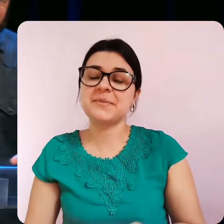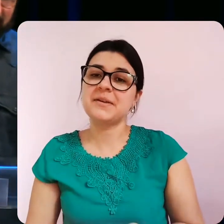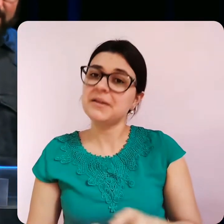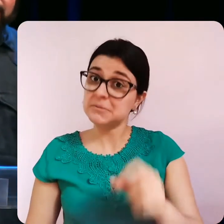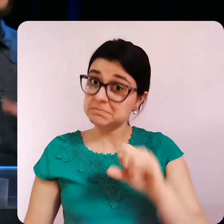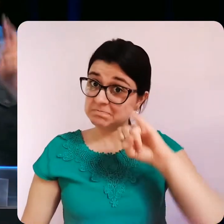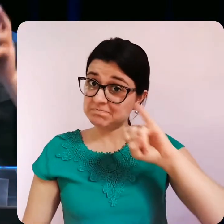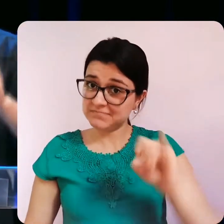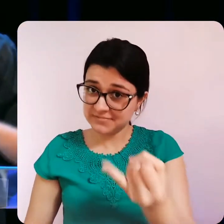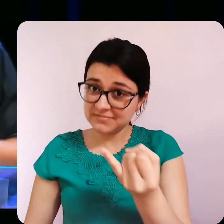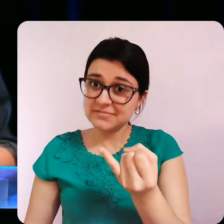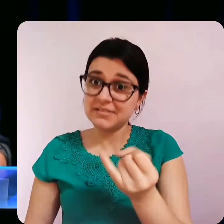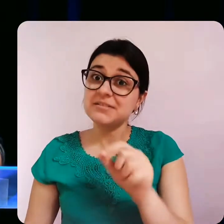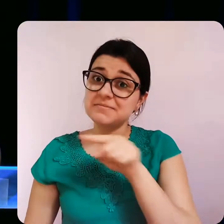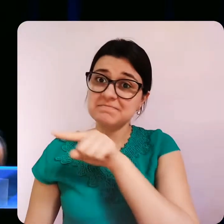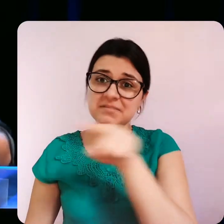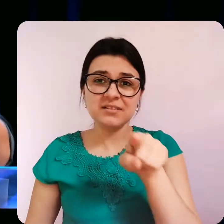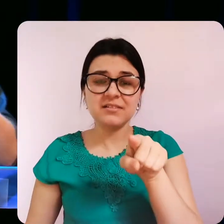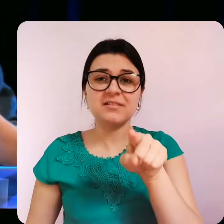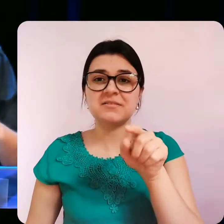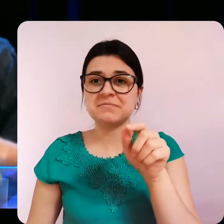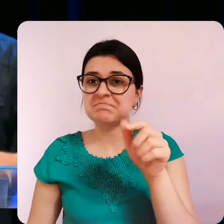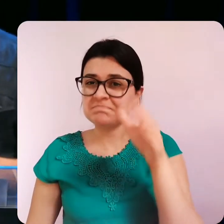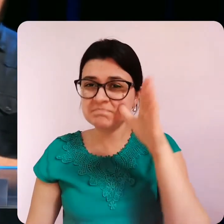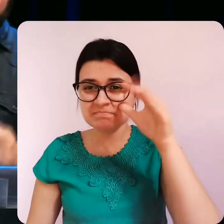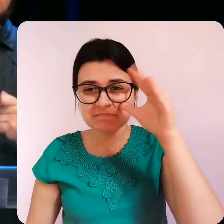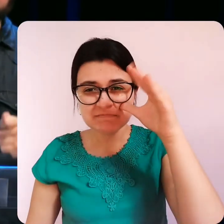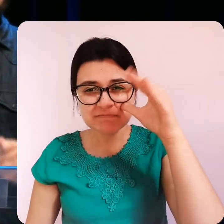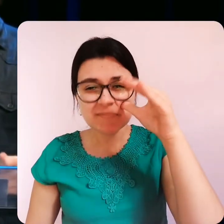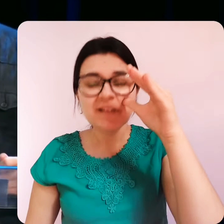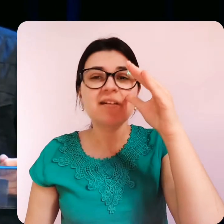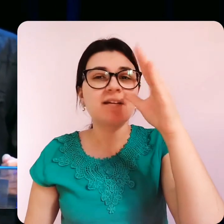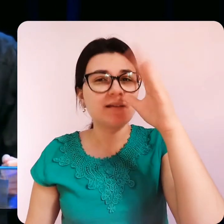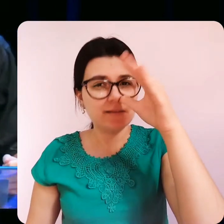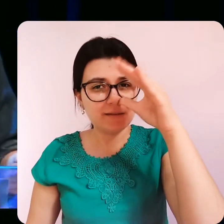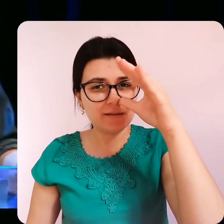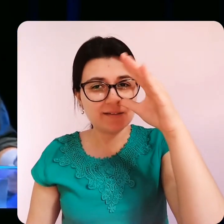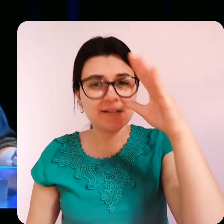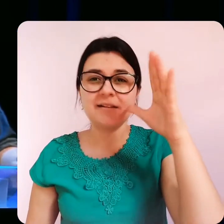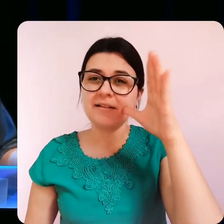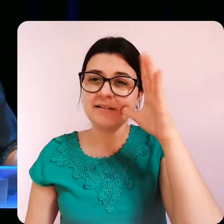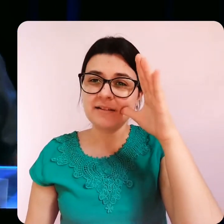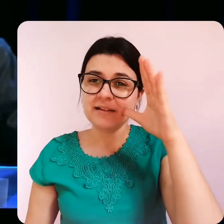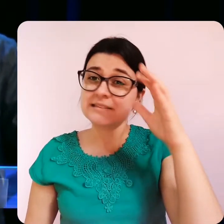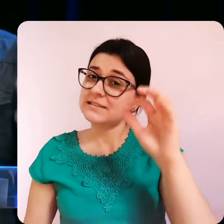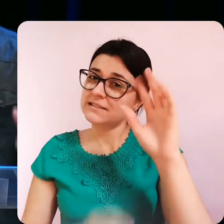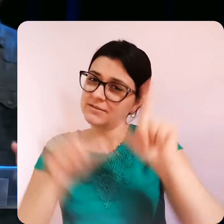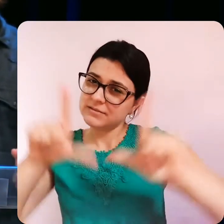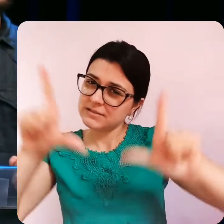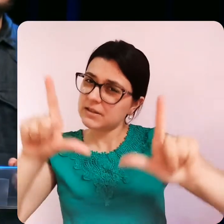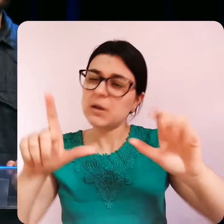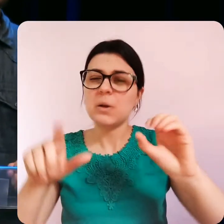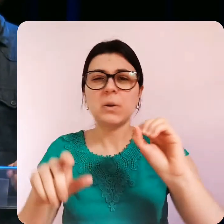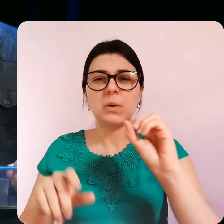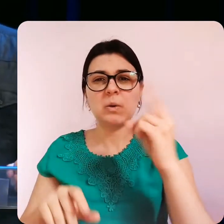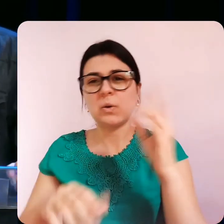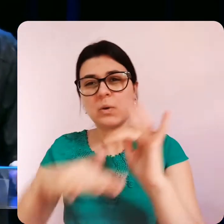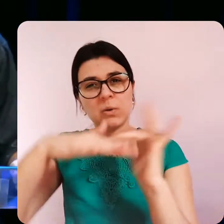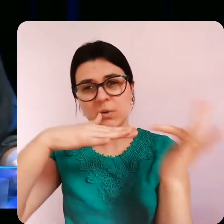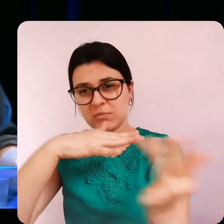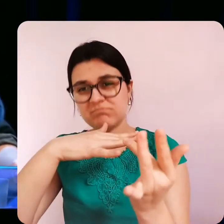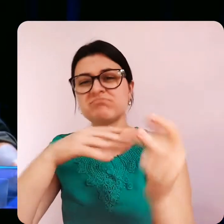você, se você está assistindo pela televisão, você pegue o seu celular, já pega o link dessa palavra, compartilha com seus contatos aí no WhatsApp, no